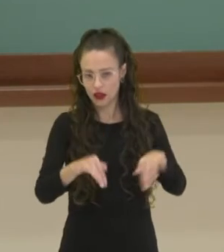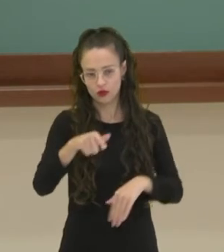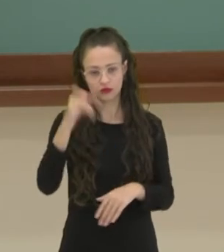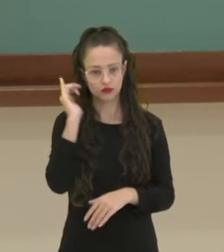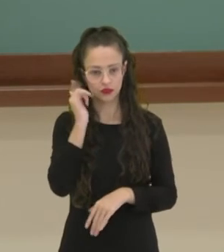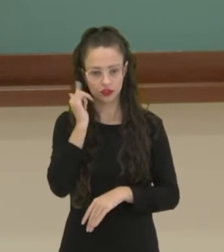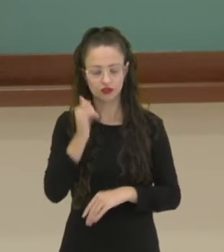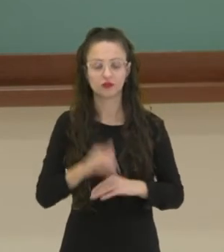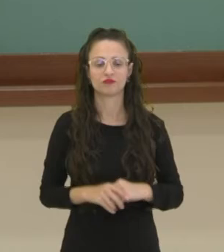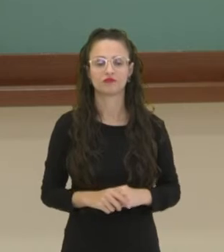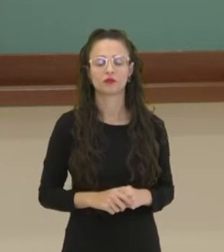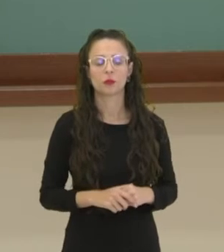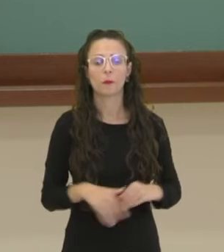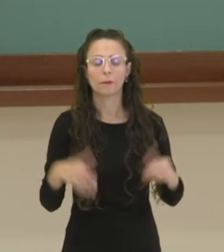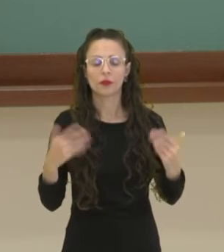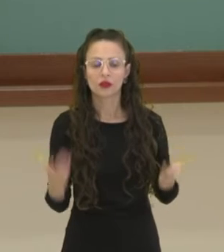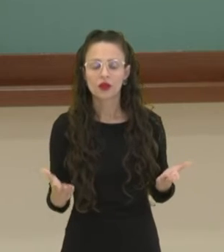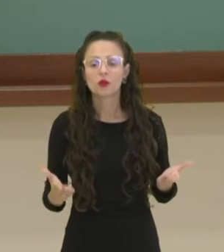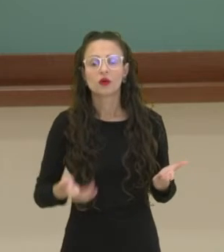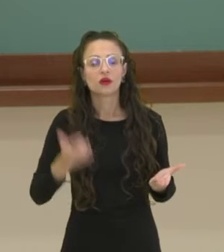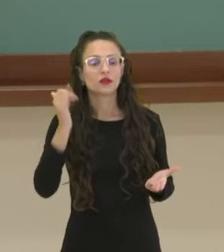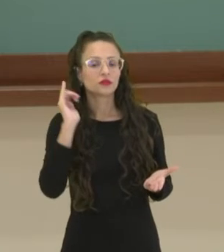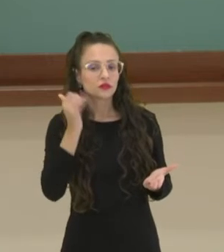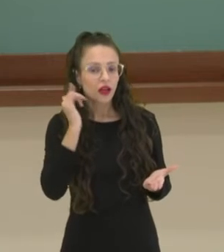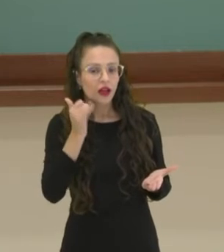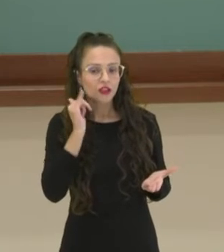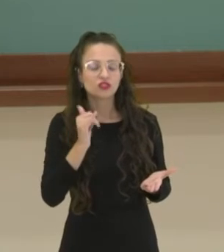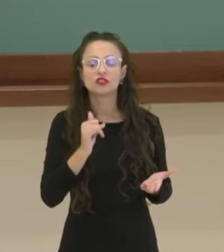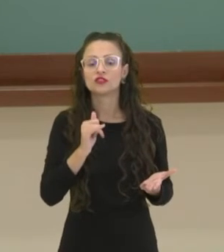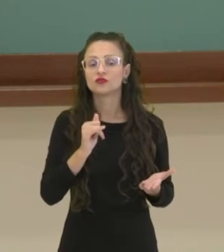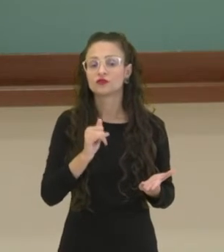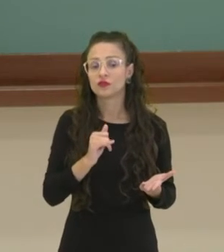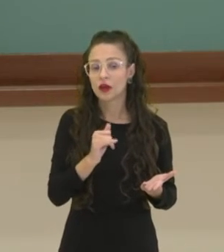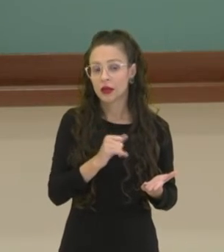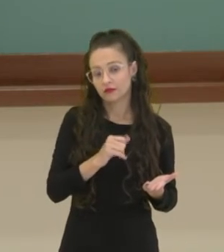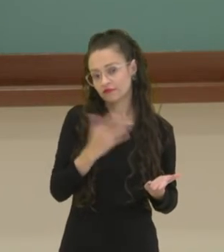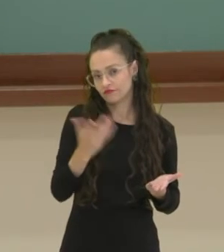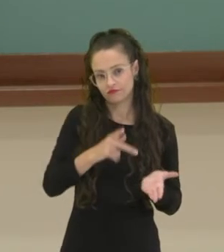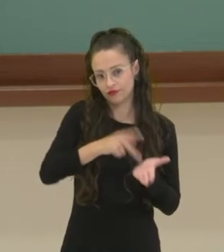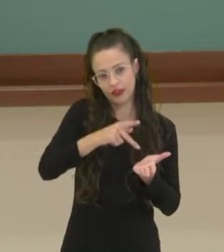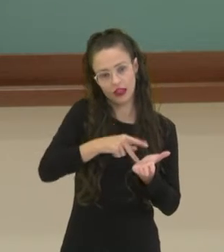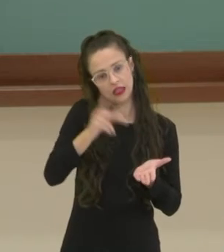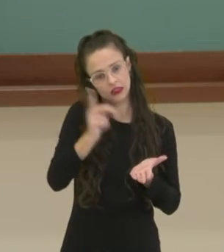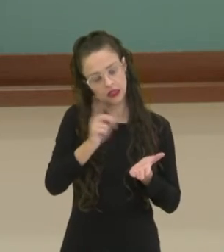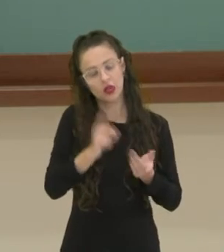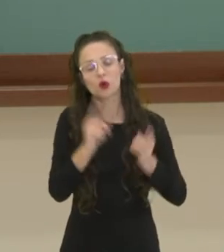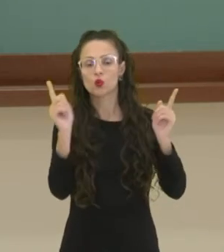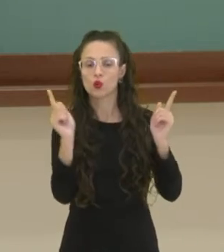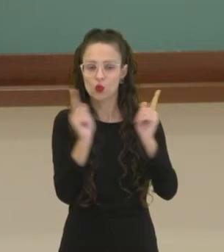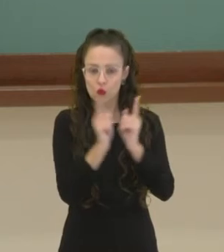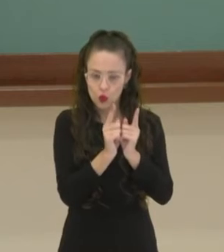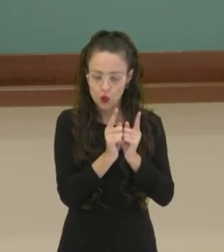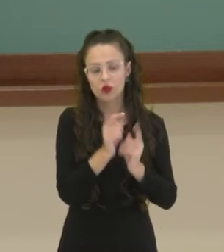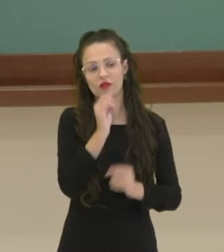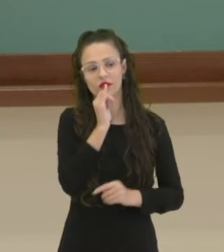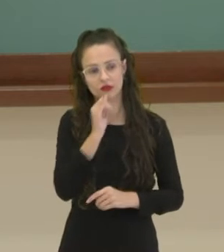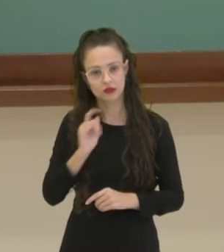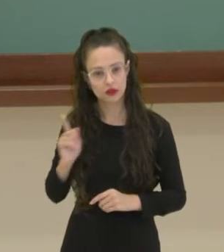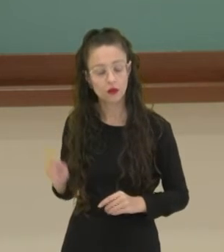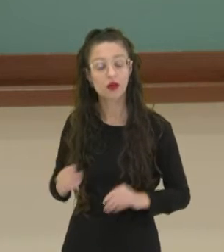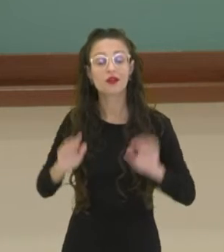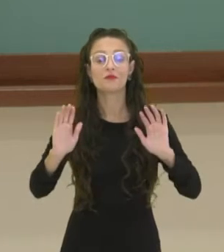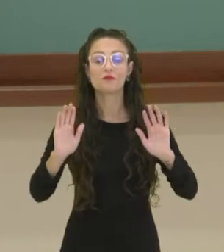narrativa, né? Então, narrativa ficcional, curta, aqui no nosso caso, né, nosso exemplo, mas ela